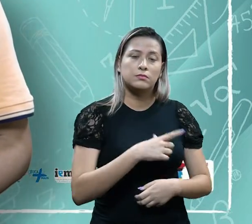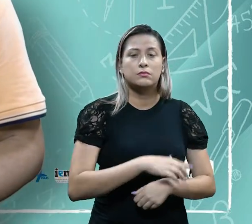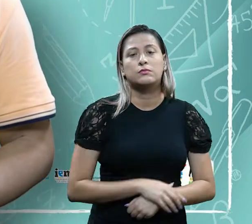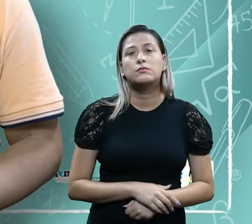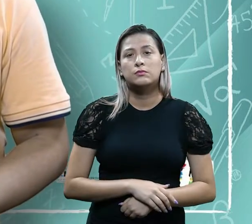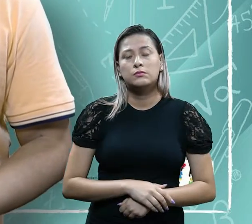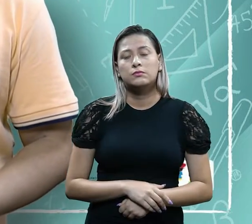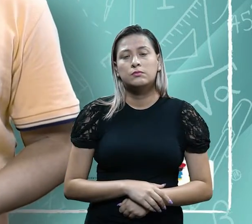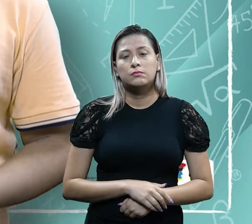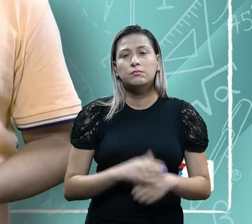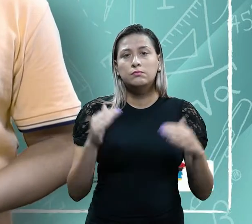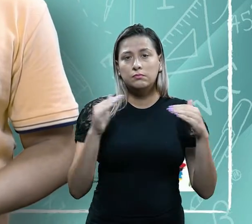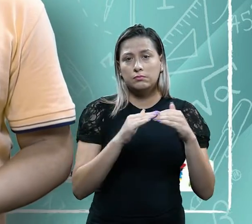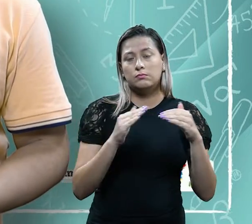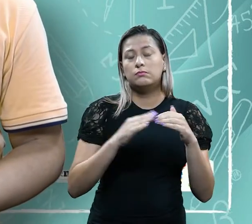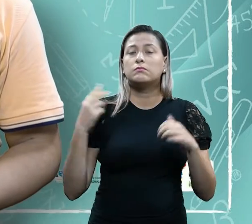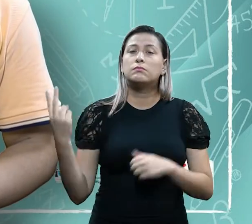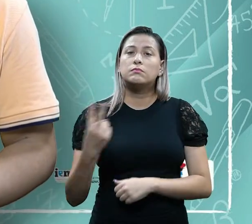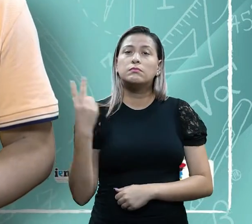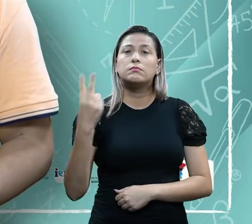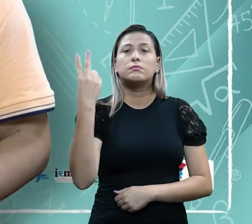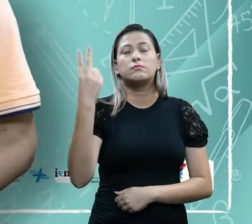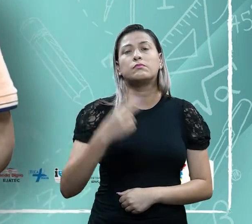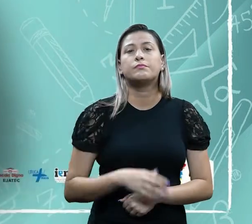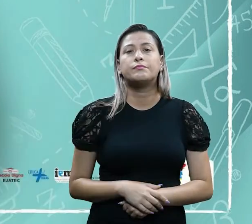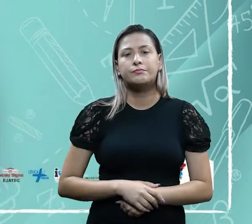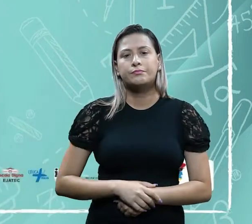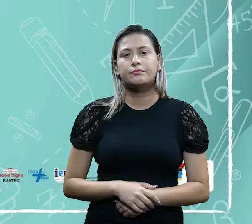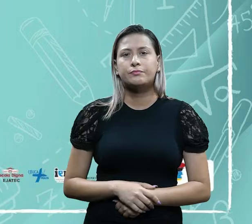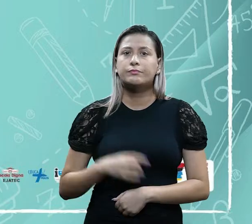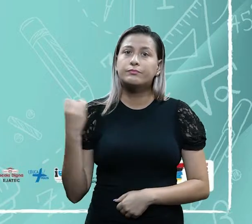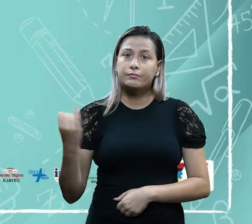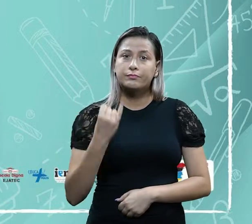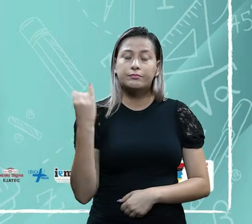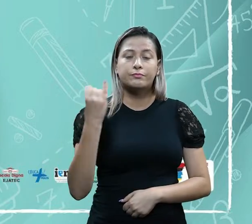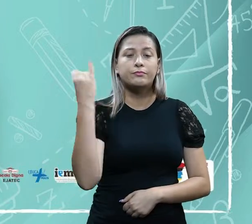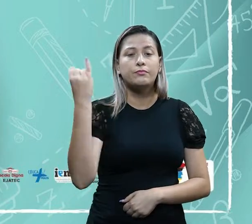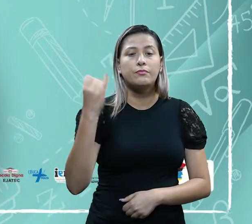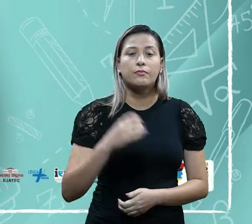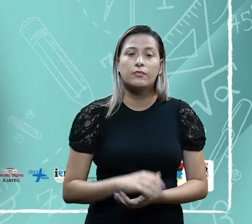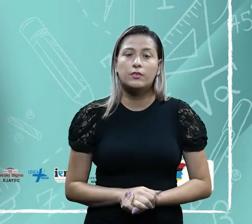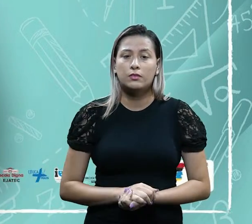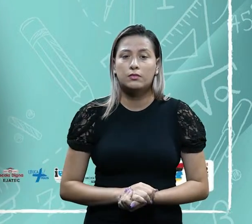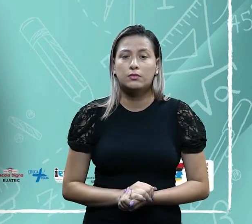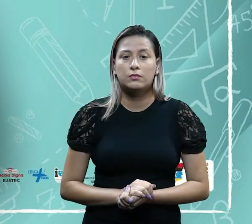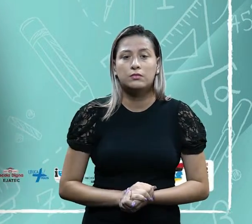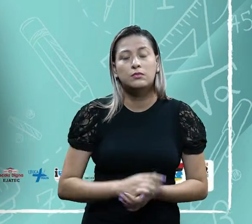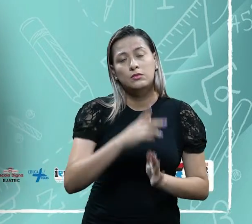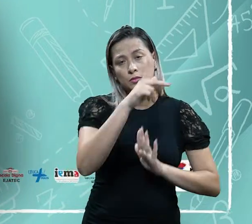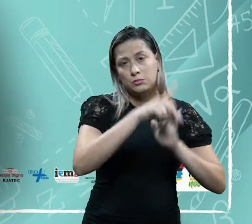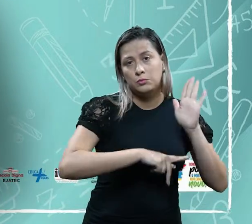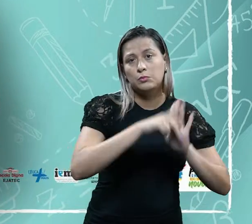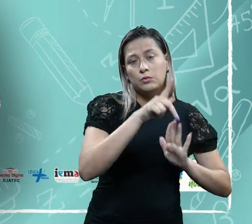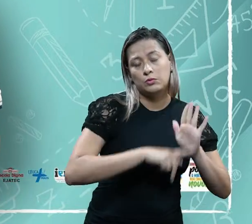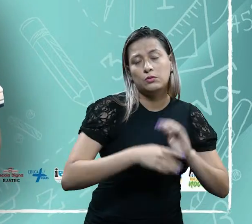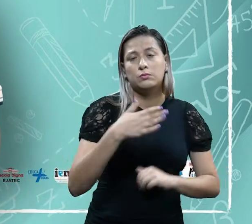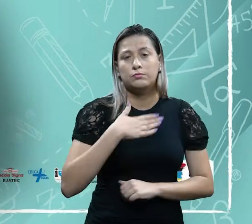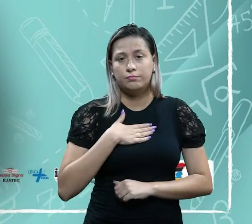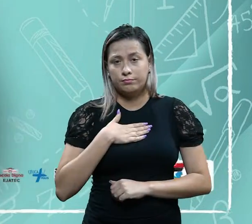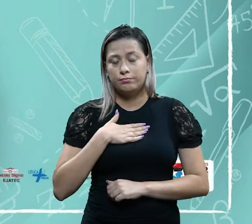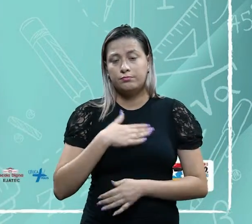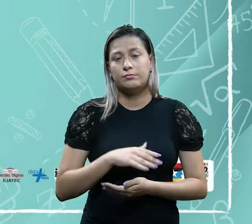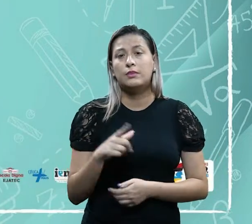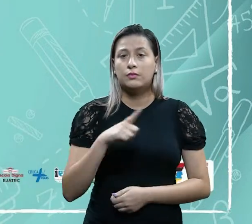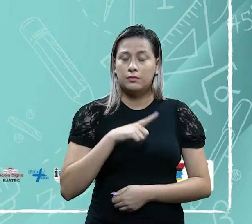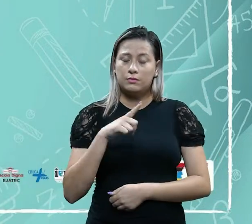seu valor. Eu preciso guardar aquele documento, ele é importante, para o meu projeto, ele foi importante para o meu projeto, ele